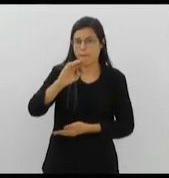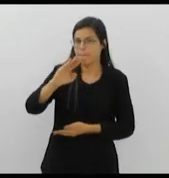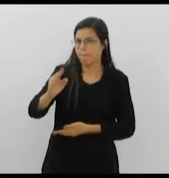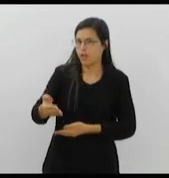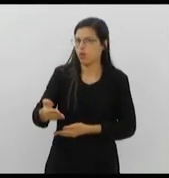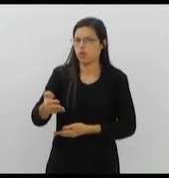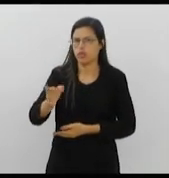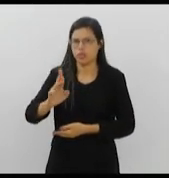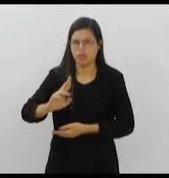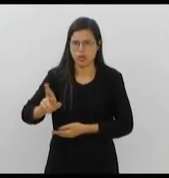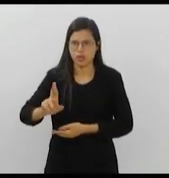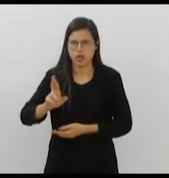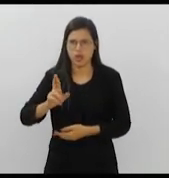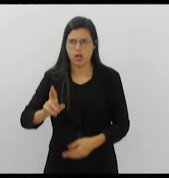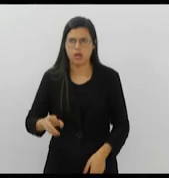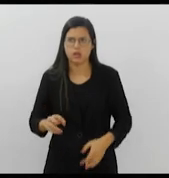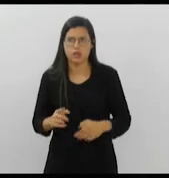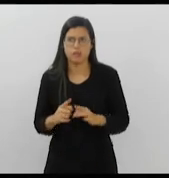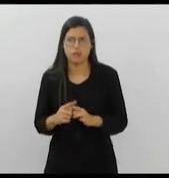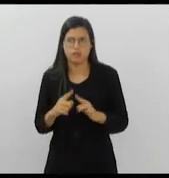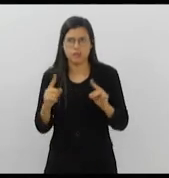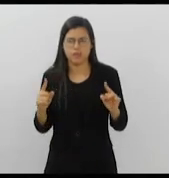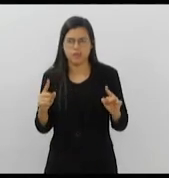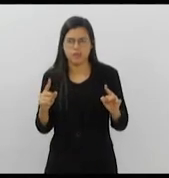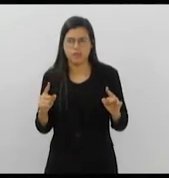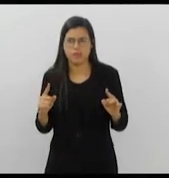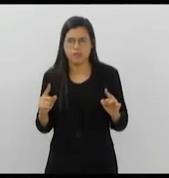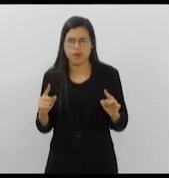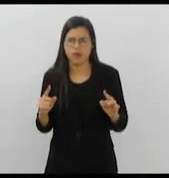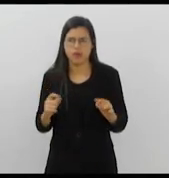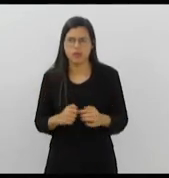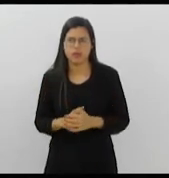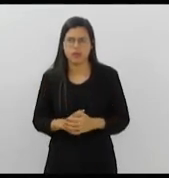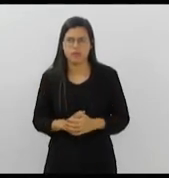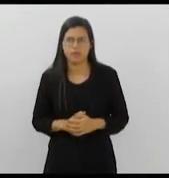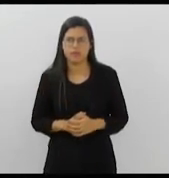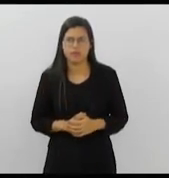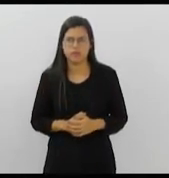reais, mas, possivelmente,